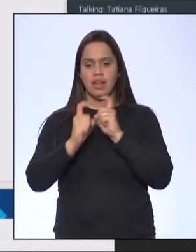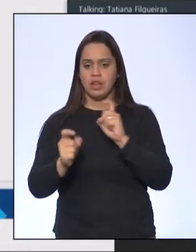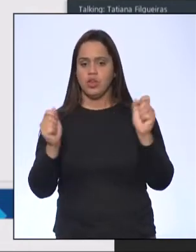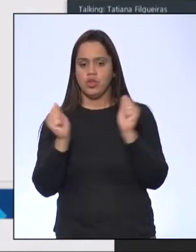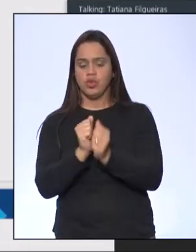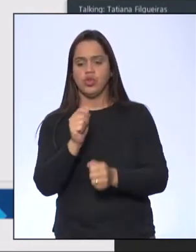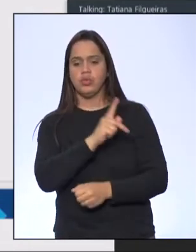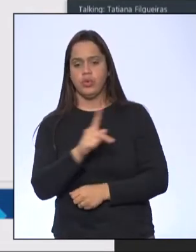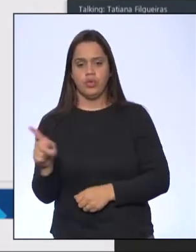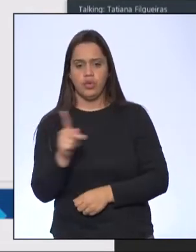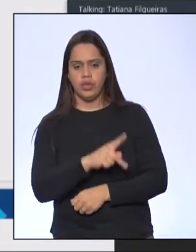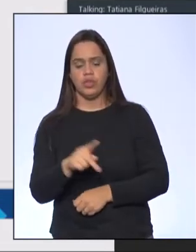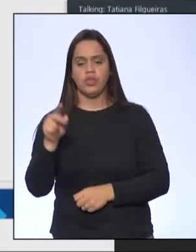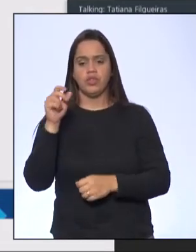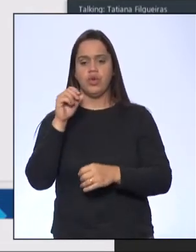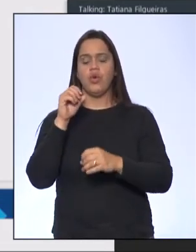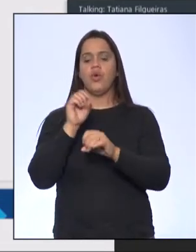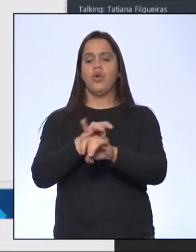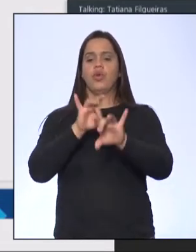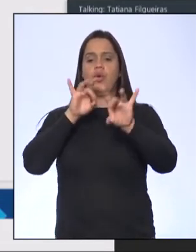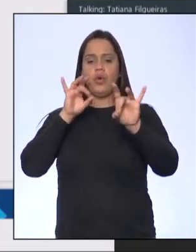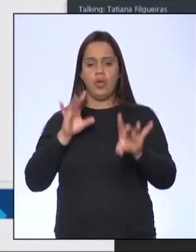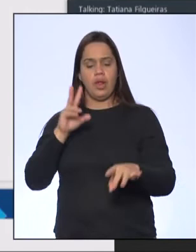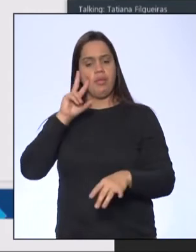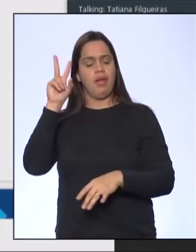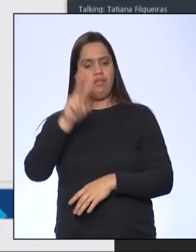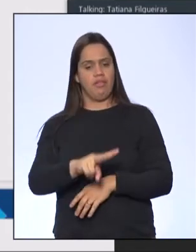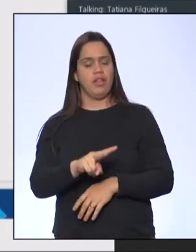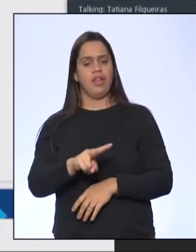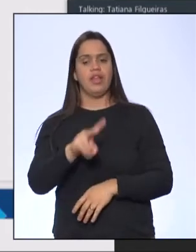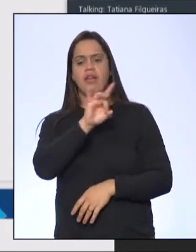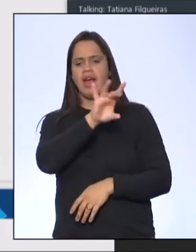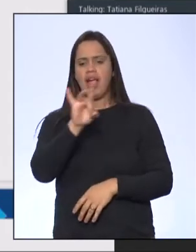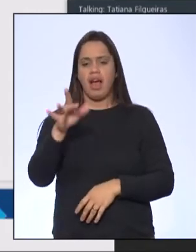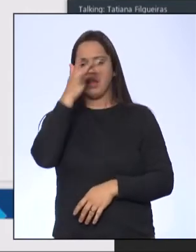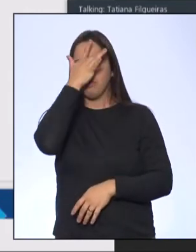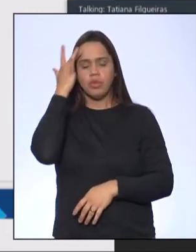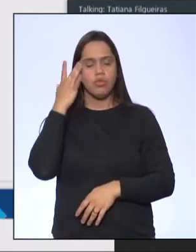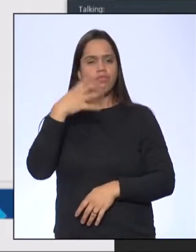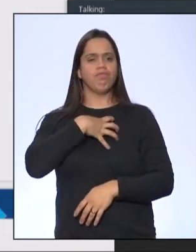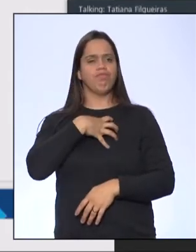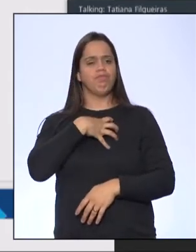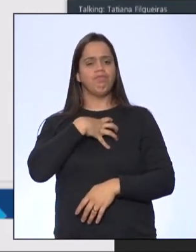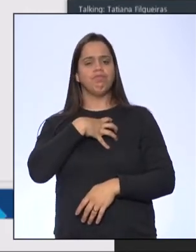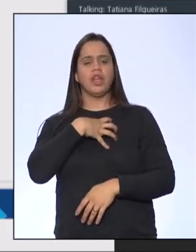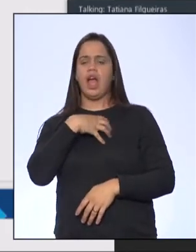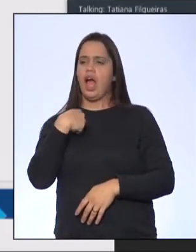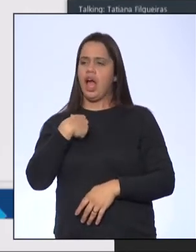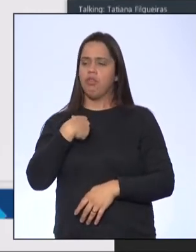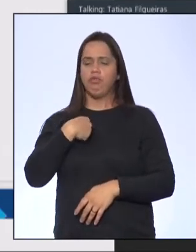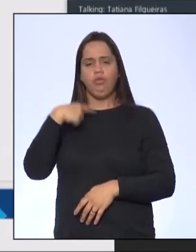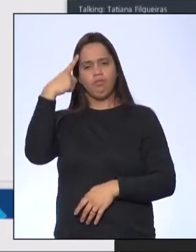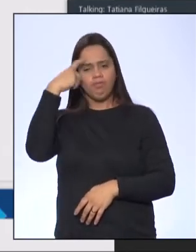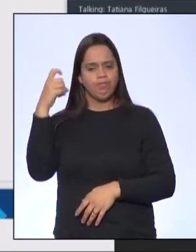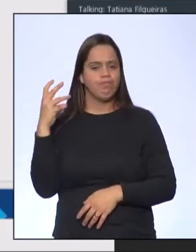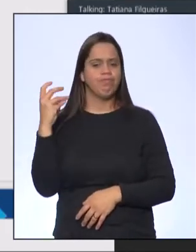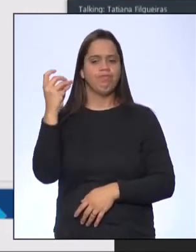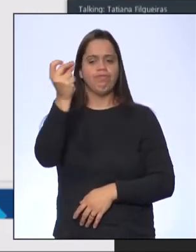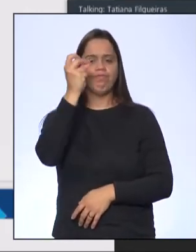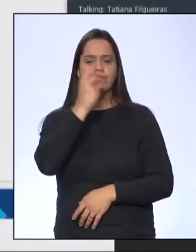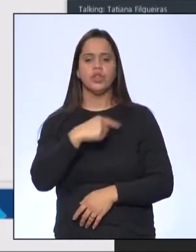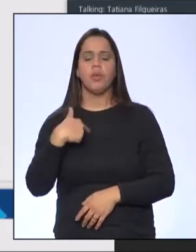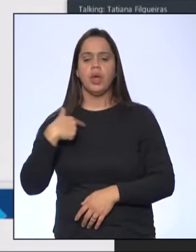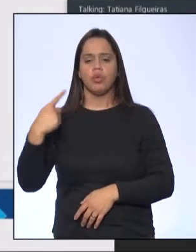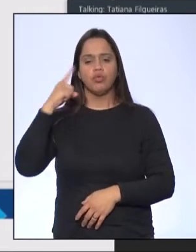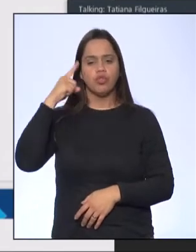professores aí online pudesse acontecer, para que cada um possa reinventar o seu dia a dia. Todos nós, no mundo